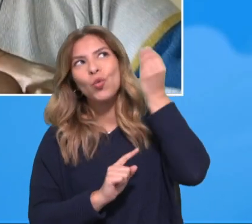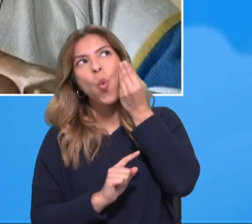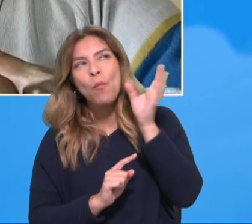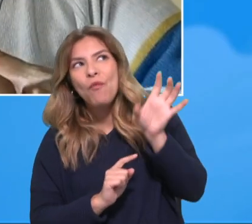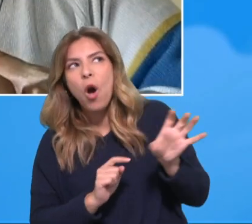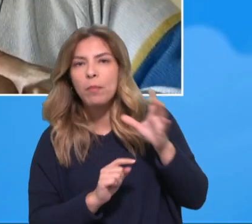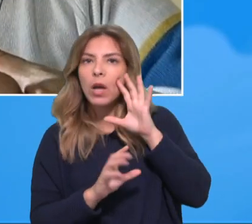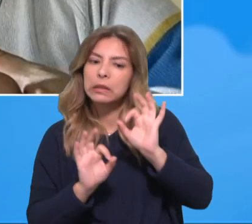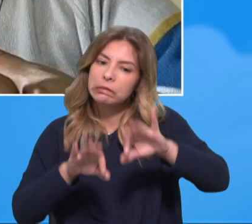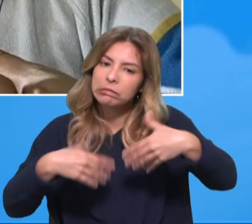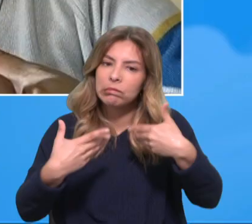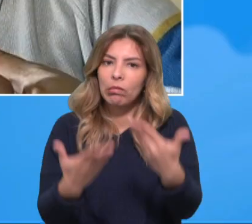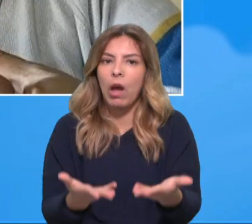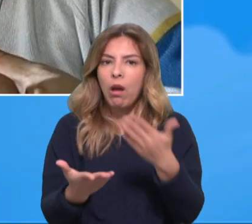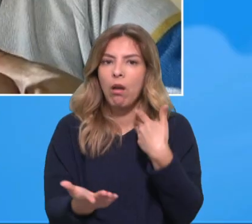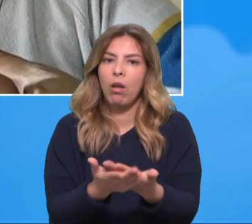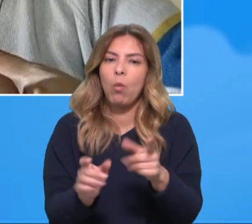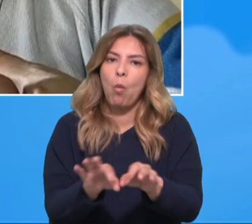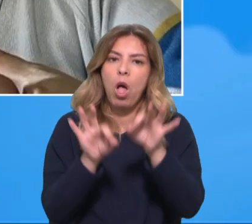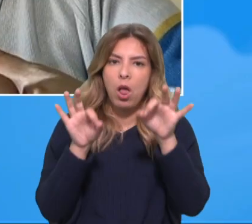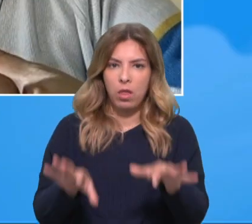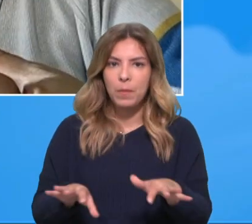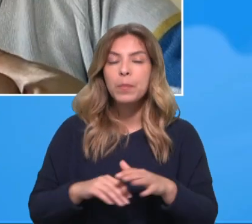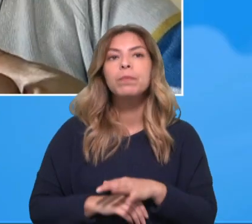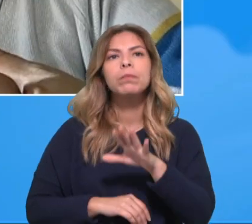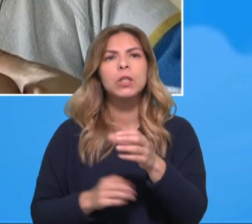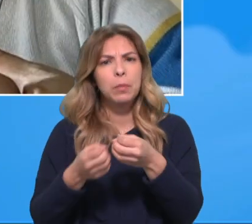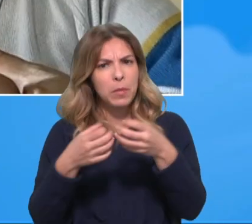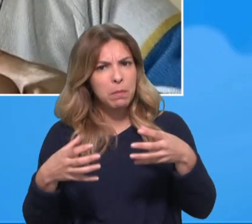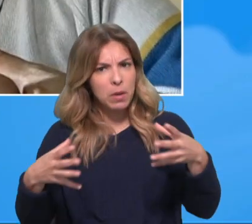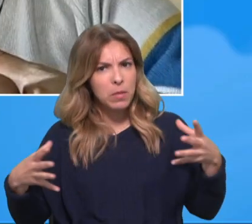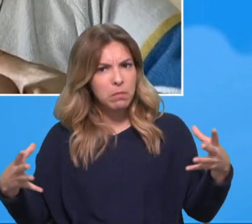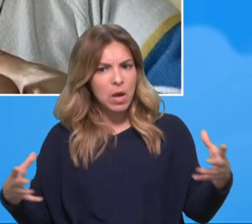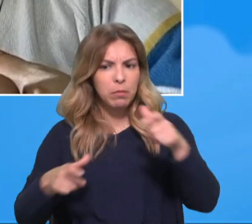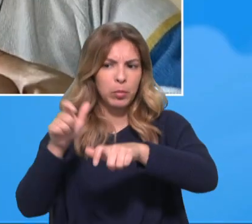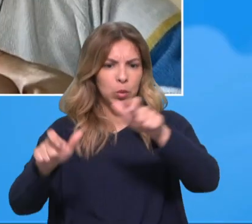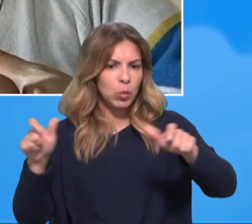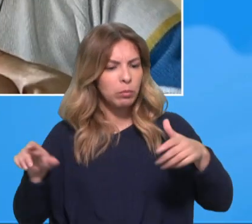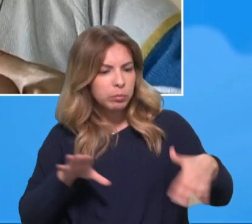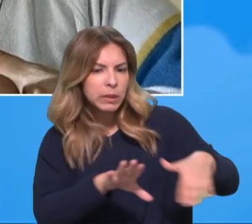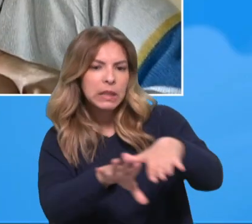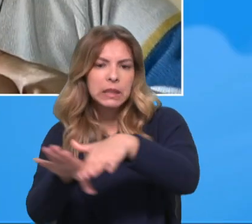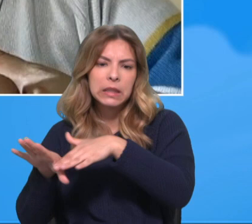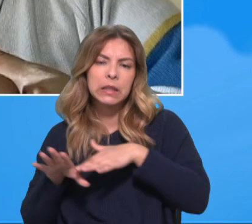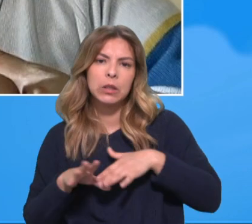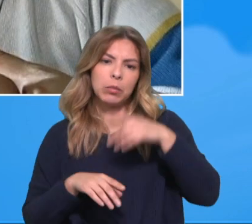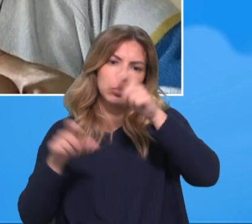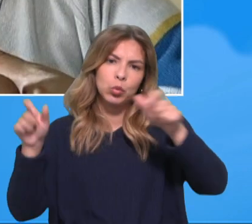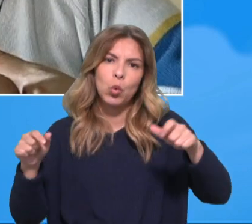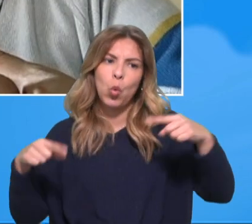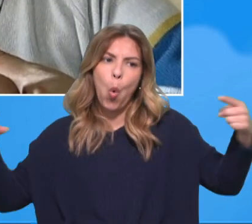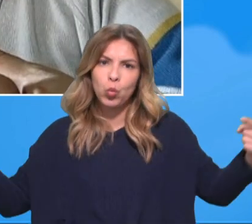ligação à comunidade, a Santa Maria da Feira, vão também alargando essa comunidade a participantes de outros pontos do